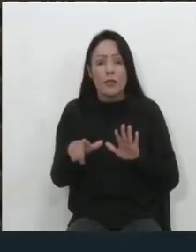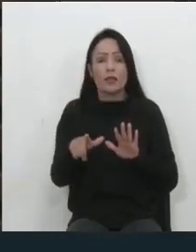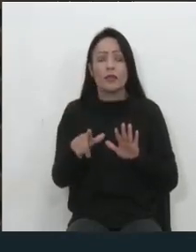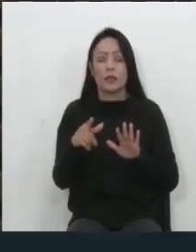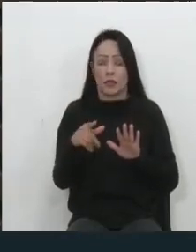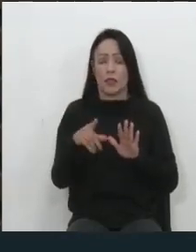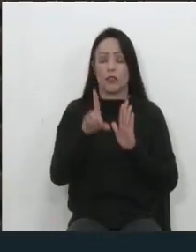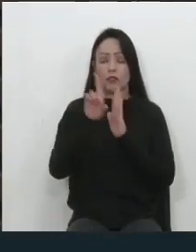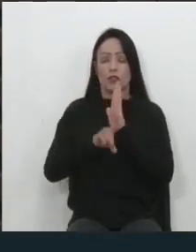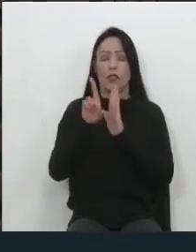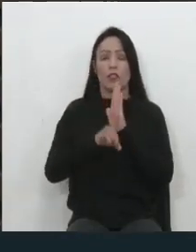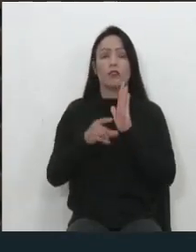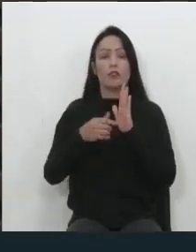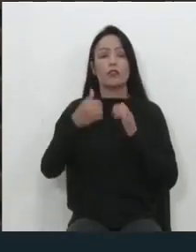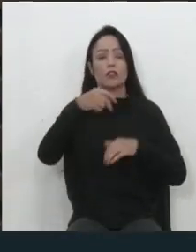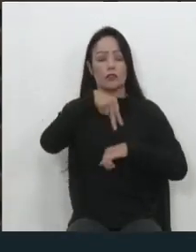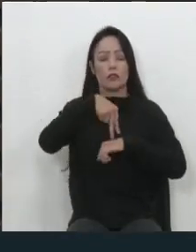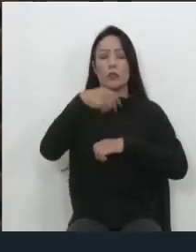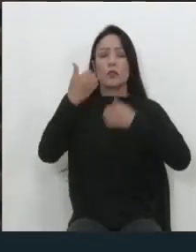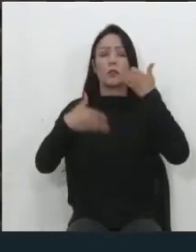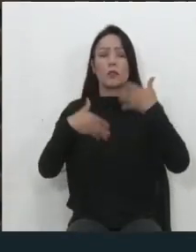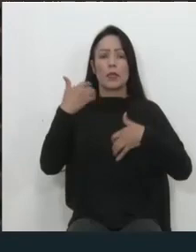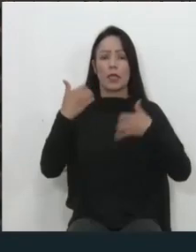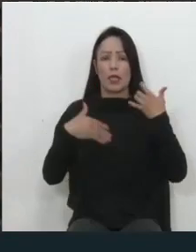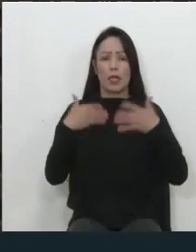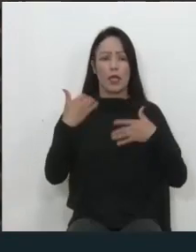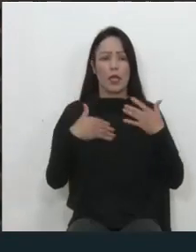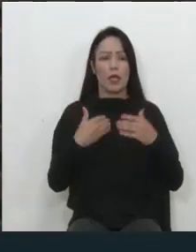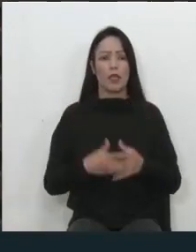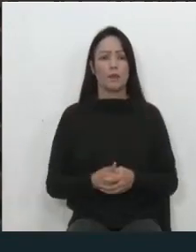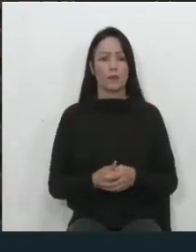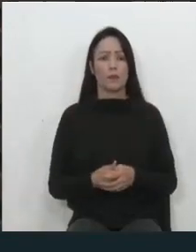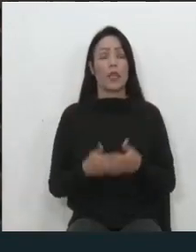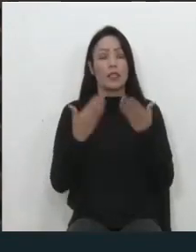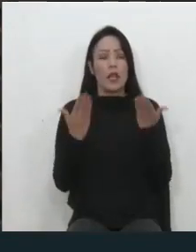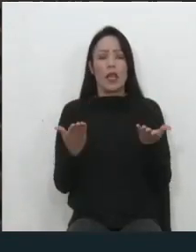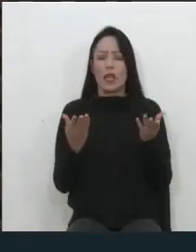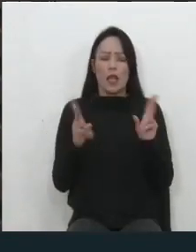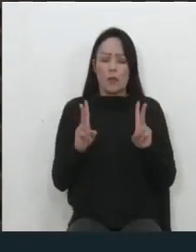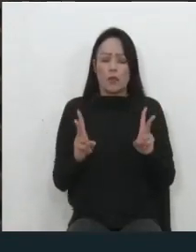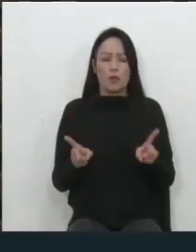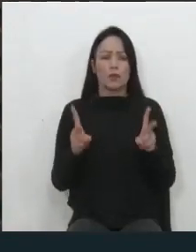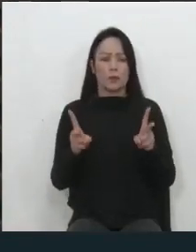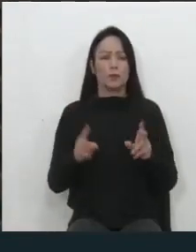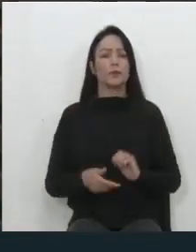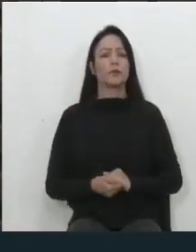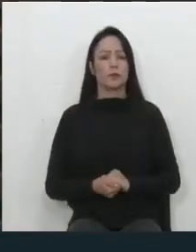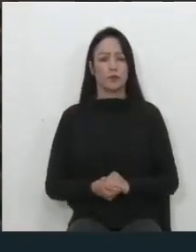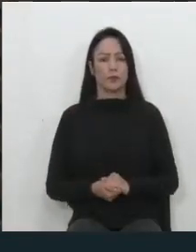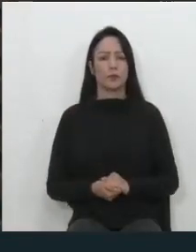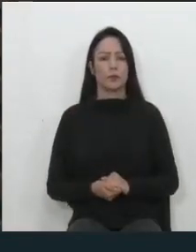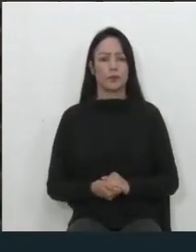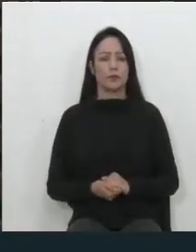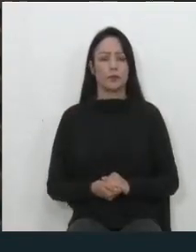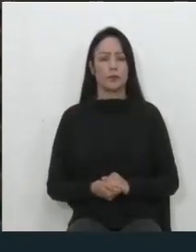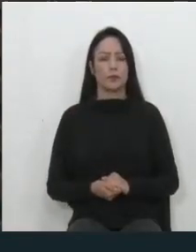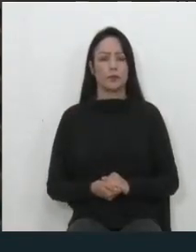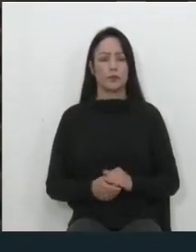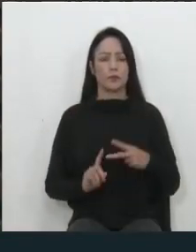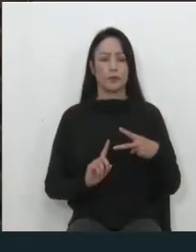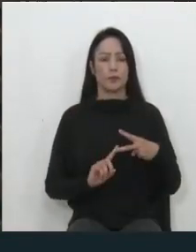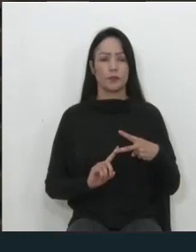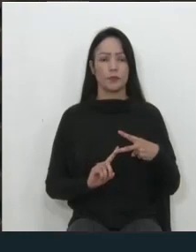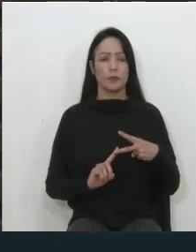na tribuna, isso aí é uma questão permanente. A segunda